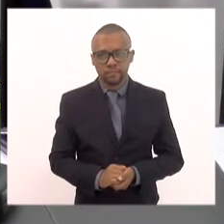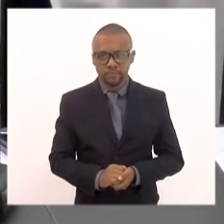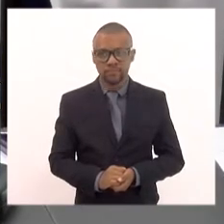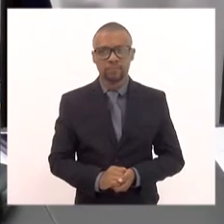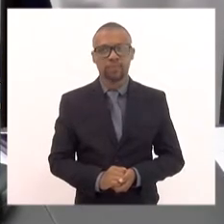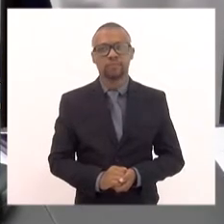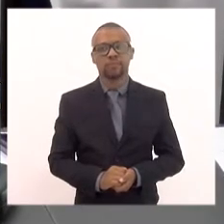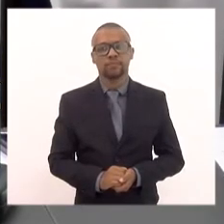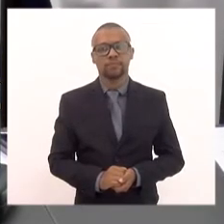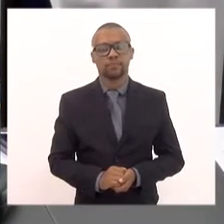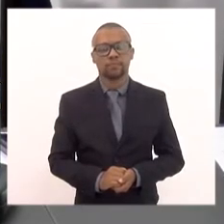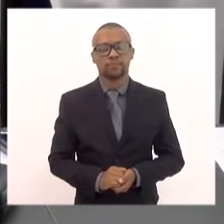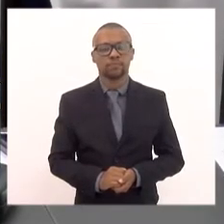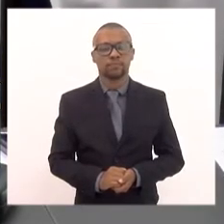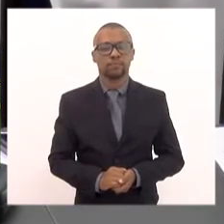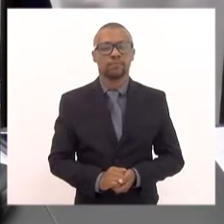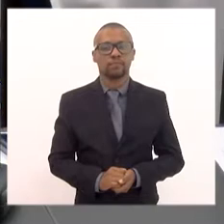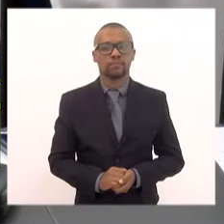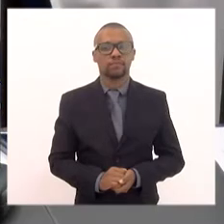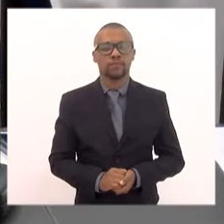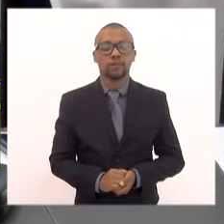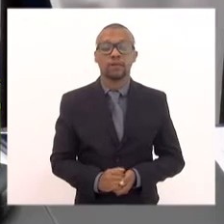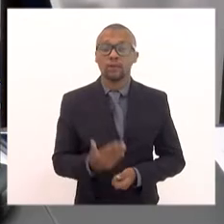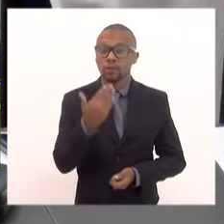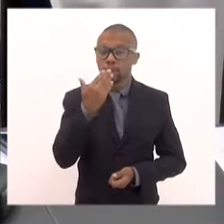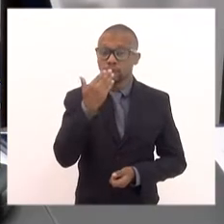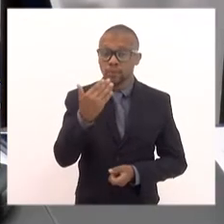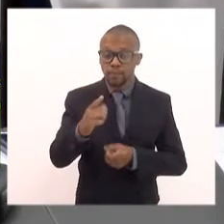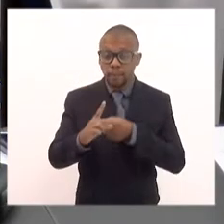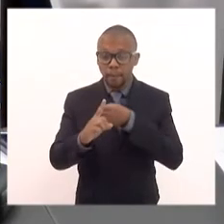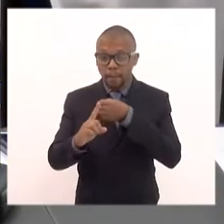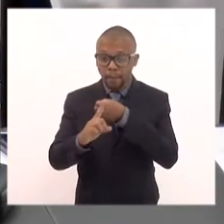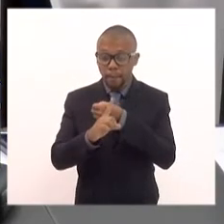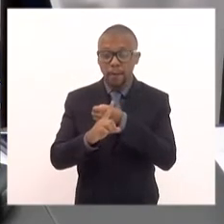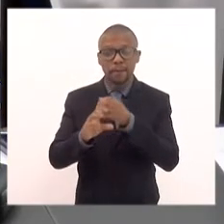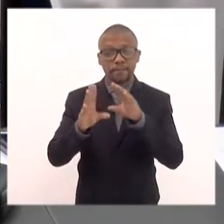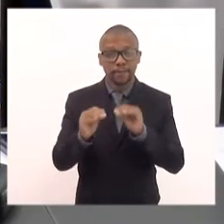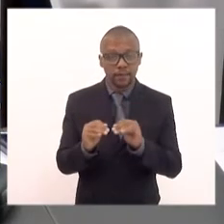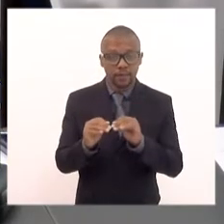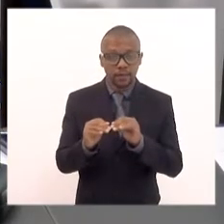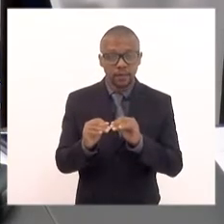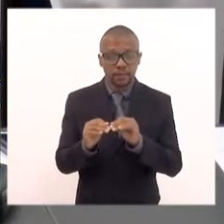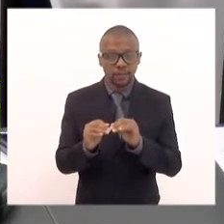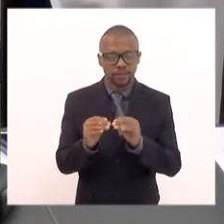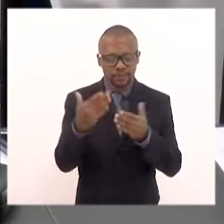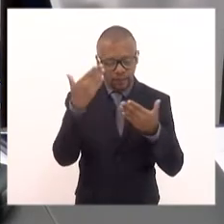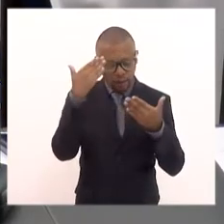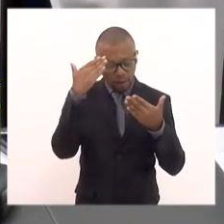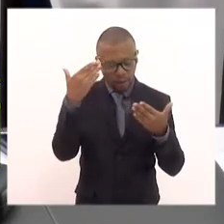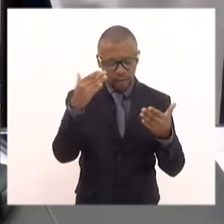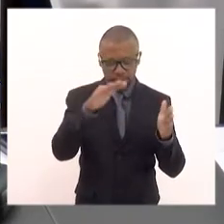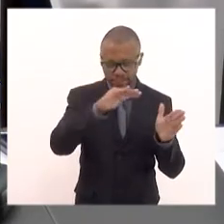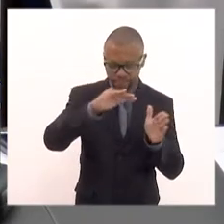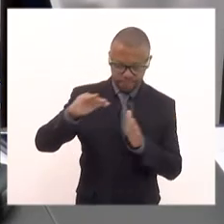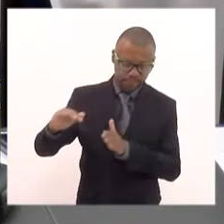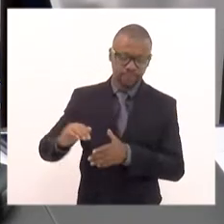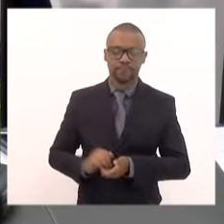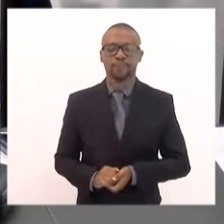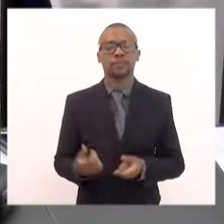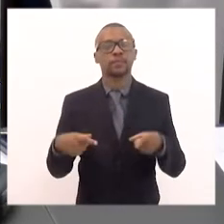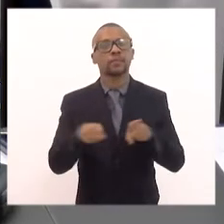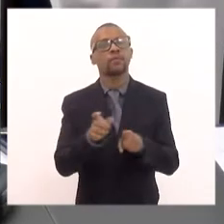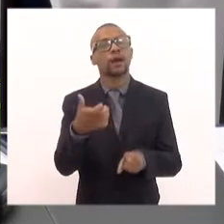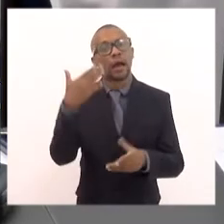Não estamos com conexão, né? Pedia para desligar os microfones, seu. Obrigado. Quero agradecer também